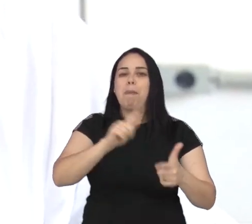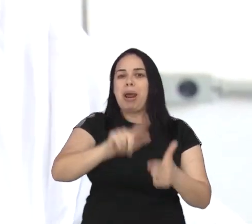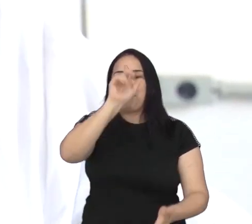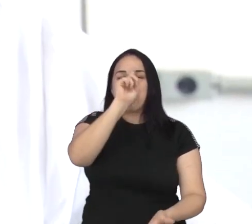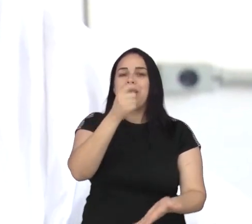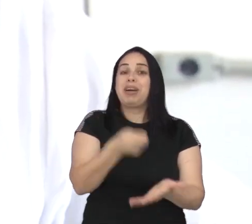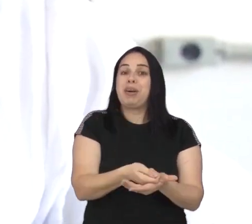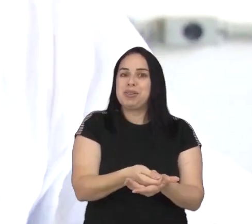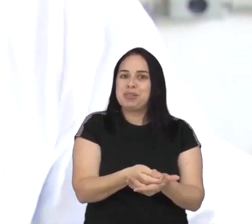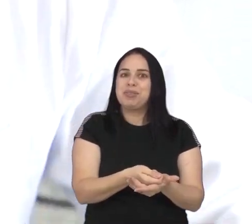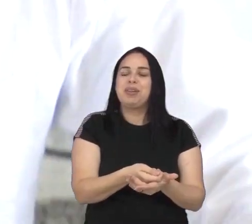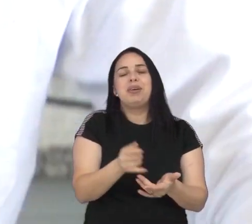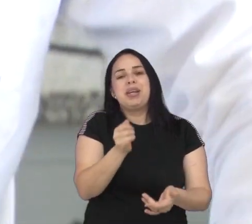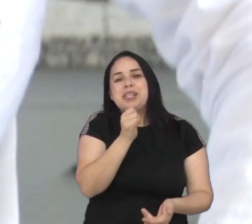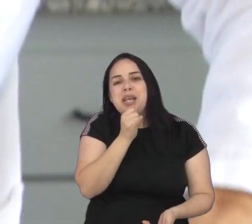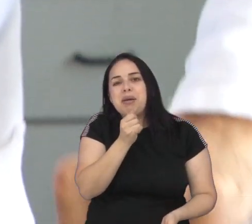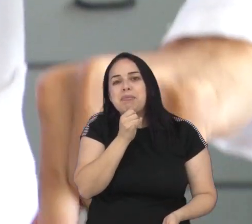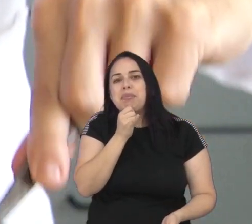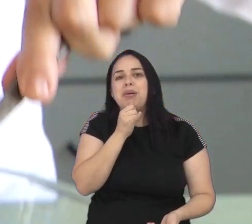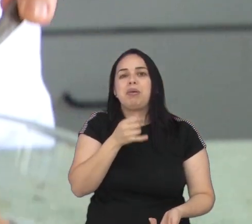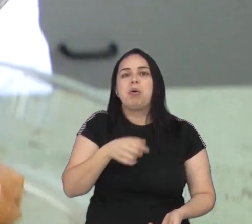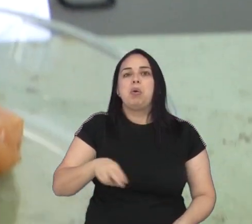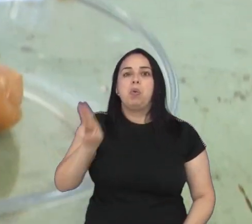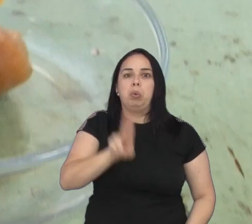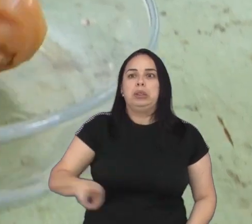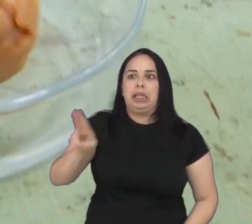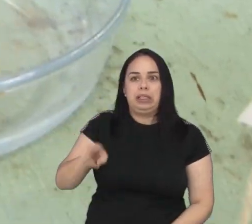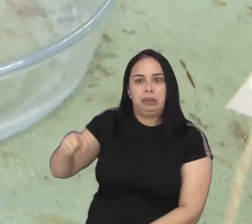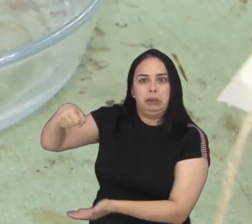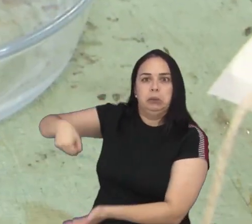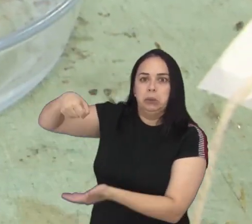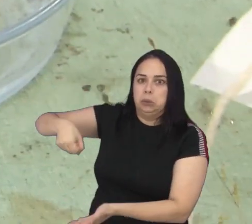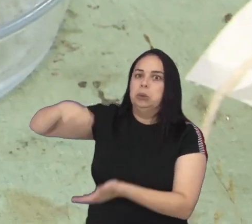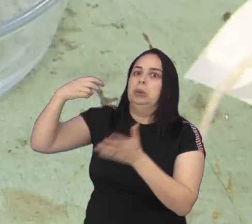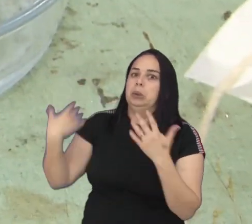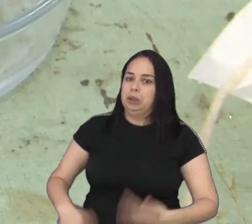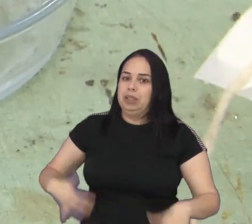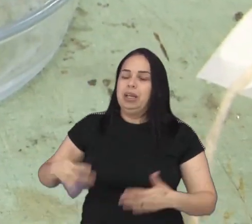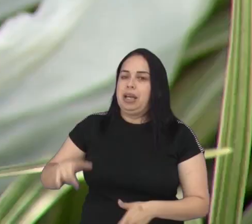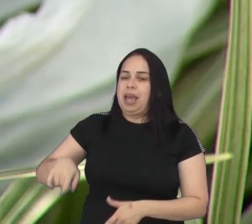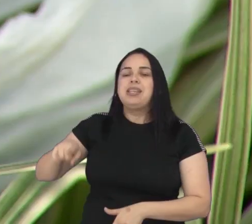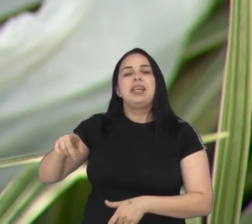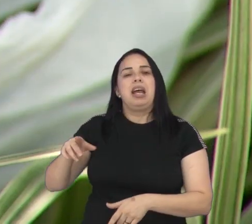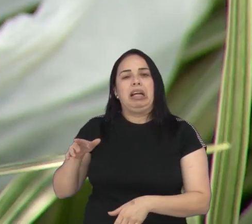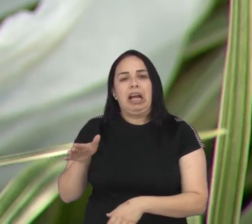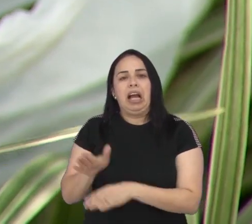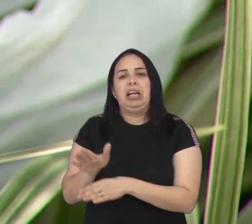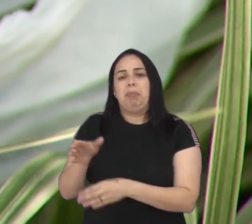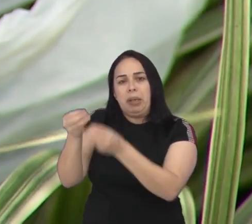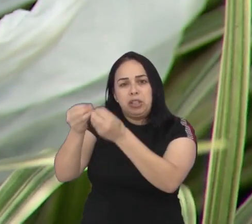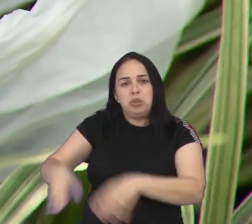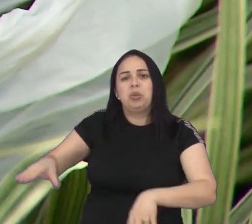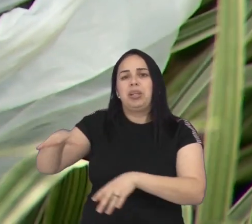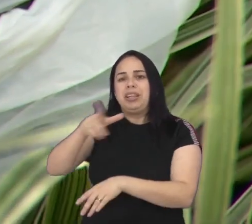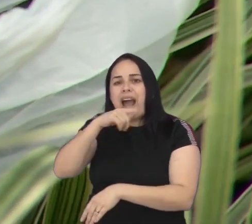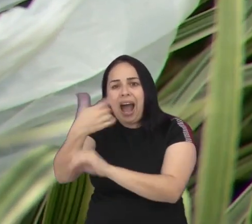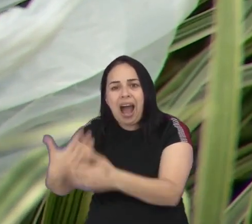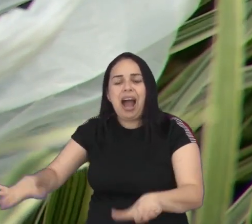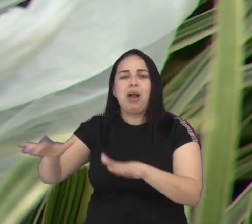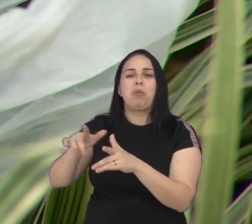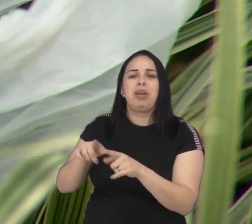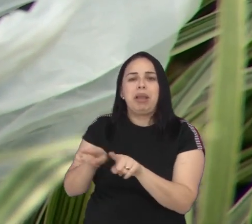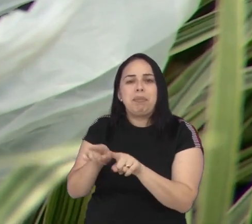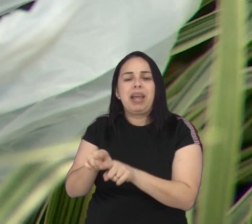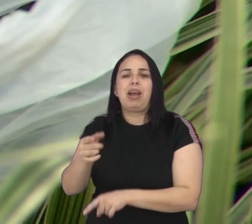encontre soluções para problemas ambientais, como o uso abusivo do plástico tradicional, o grande vilão da poluição nas matas,